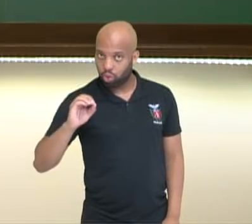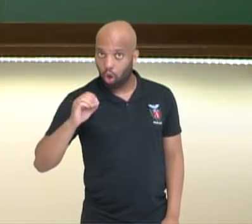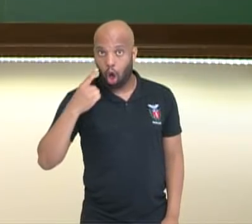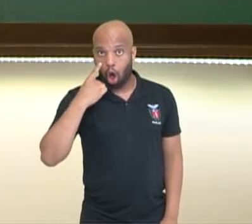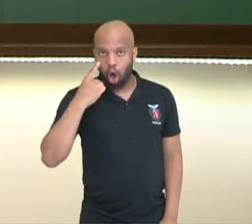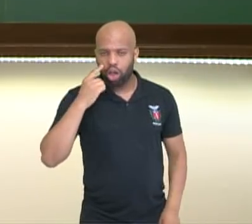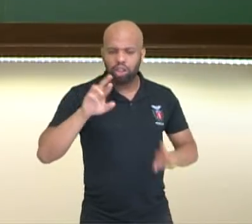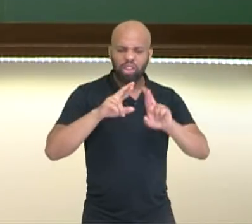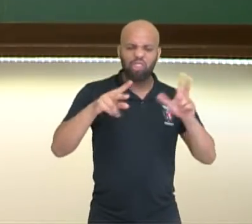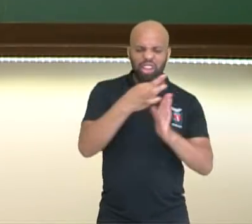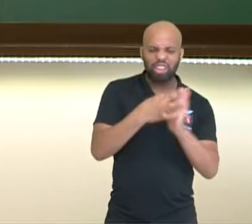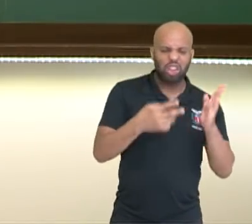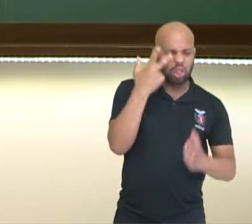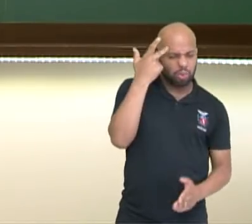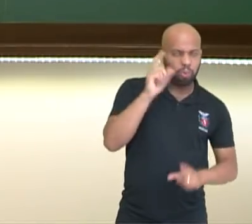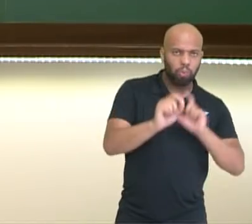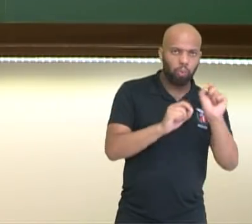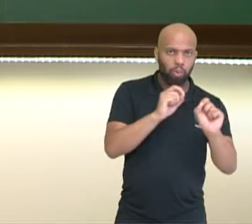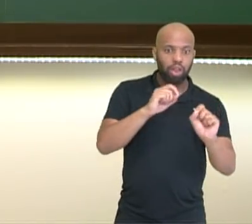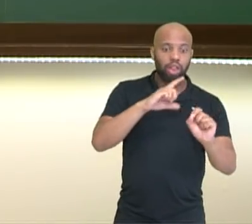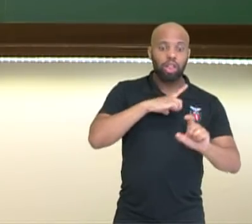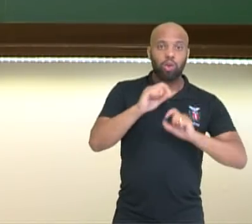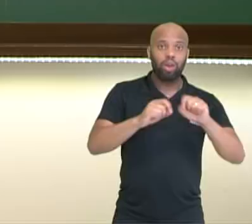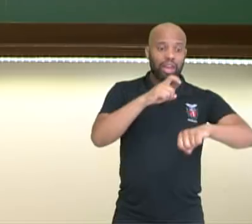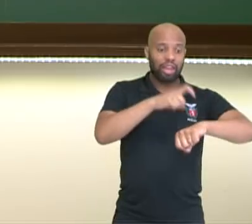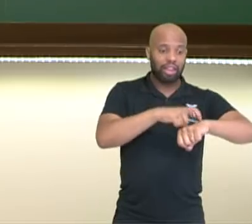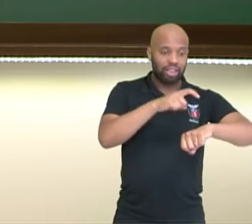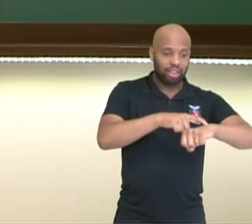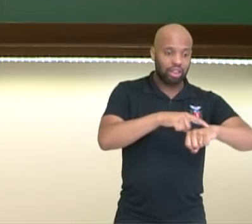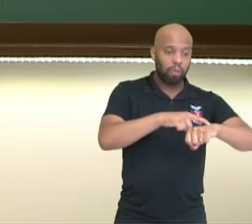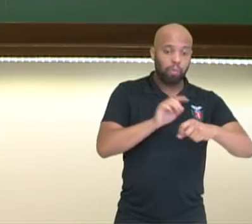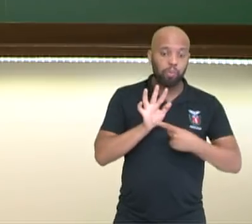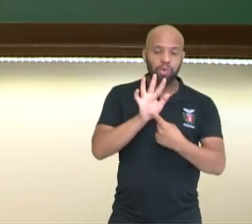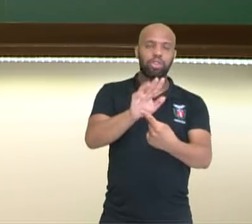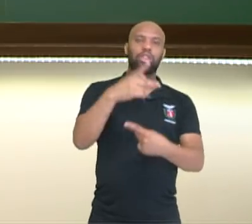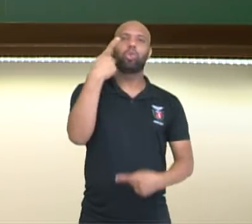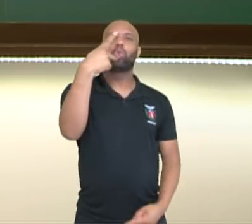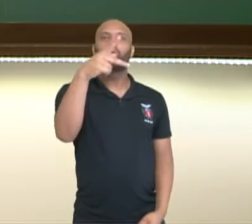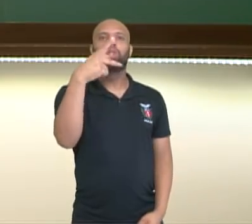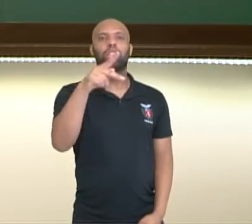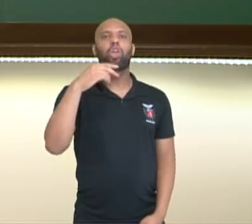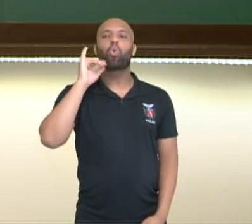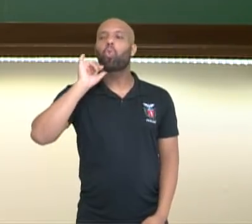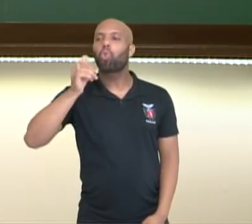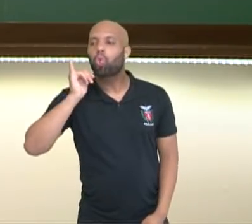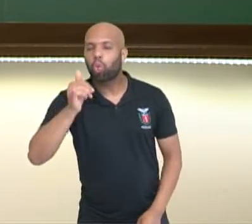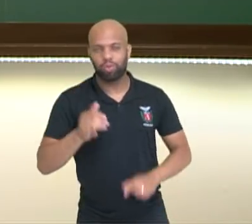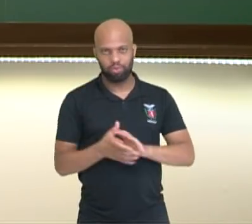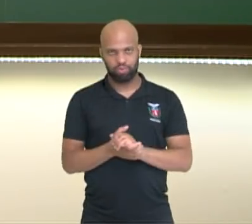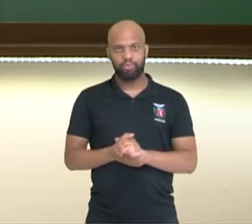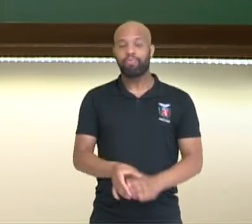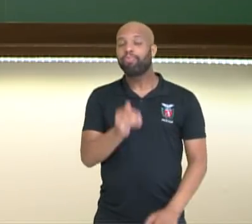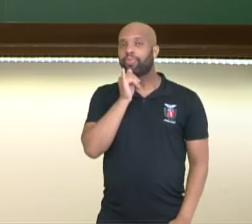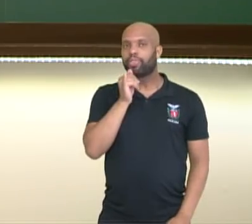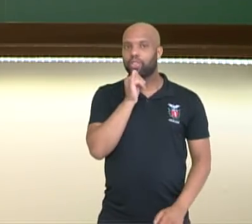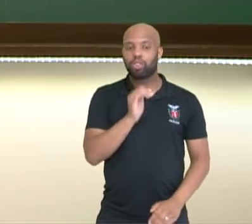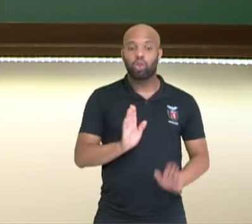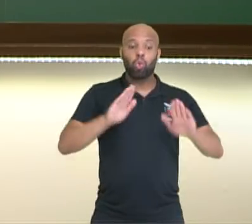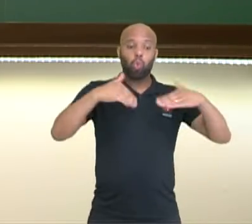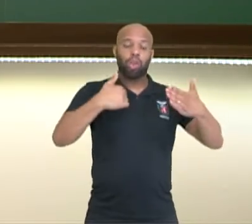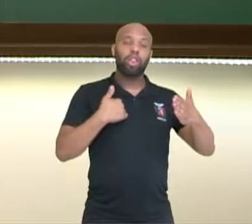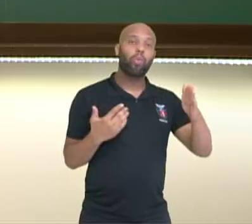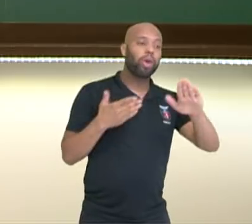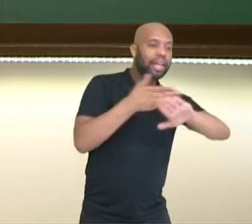precisa fazer a passagem do tempo no seu conto. Como assim, professora? Você vai dizer assim, ó, quando eu entrei